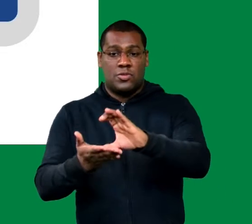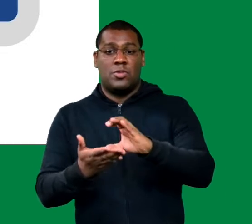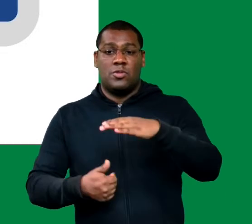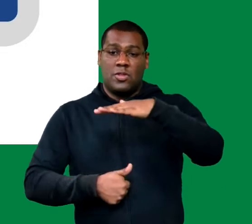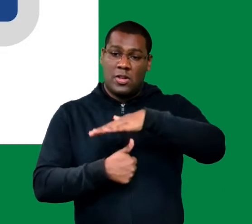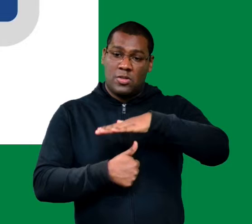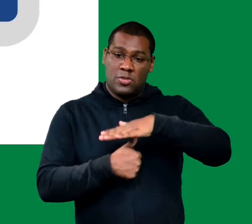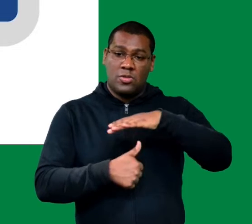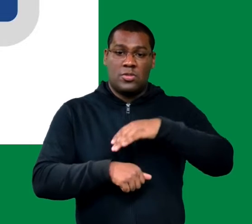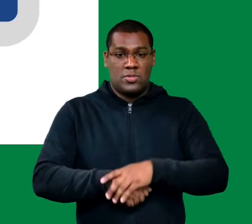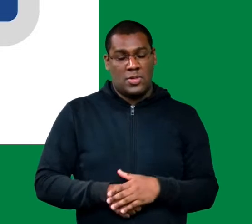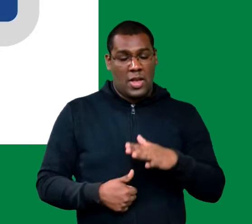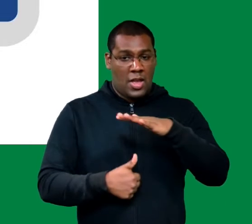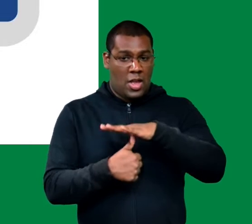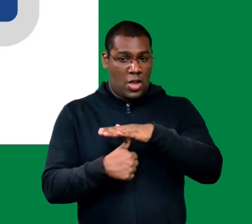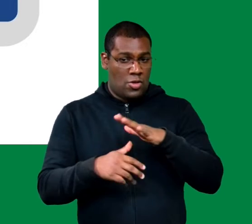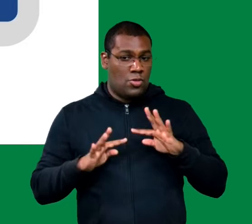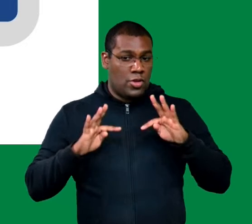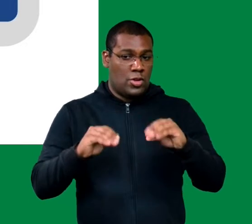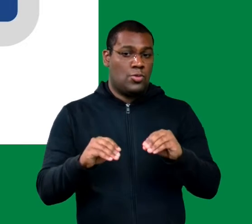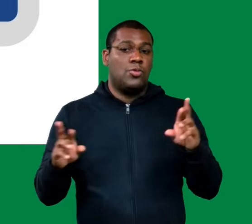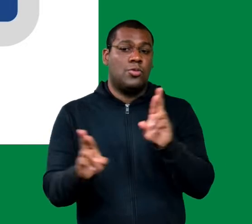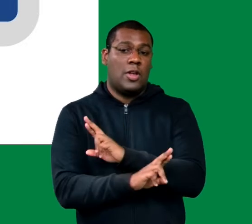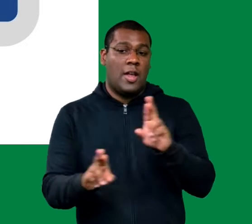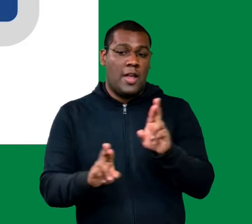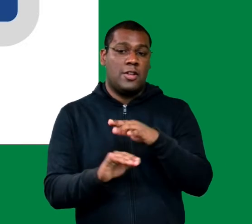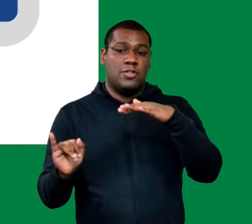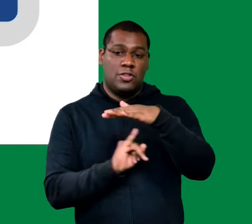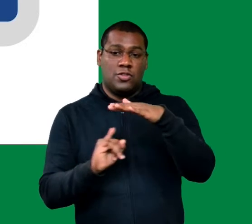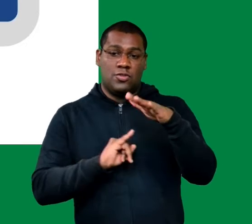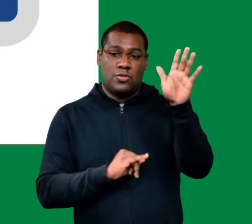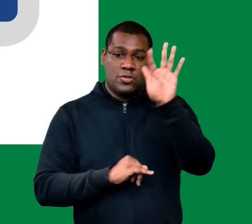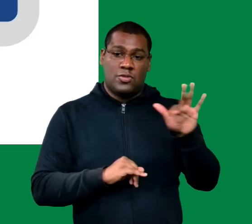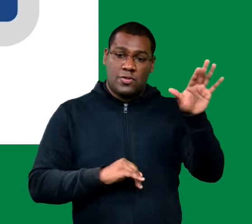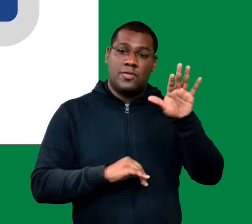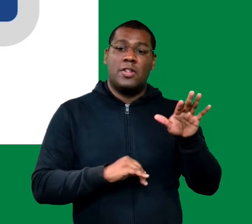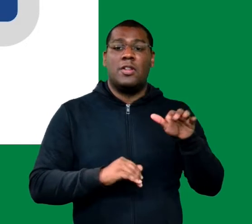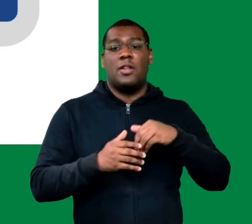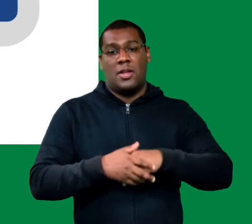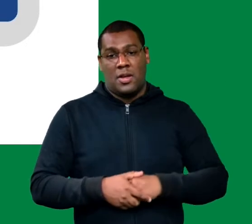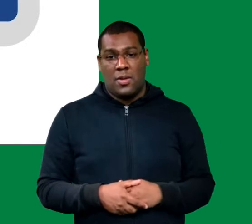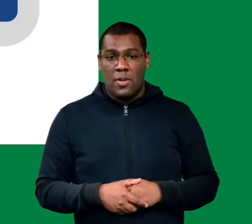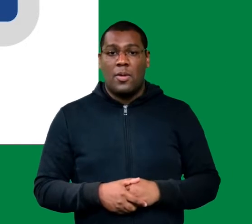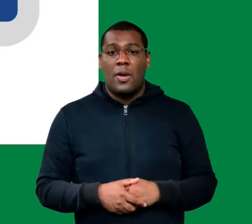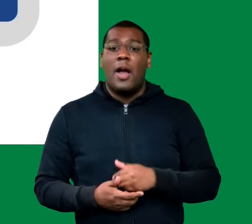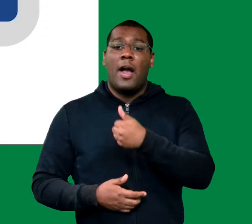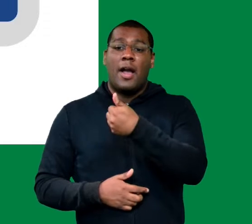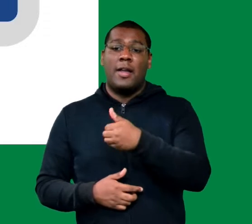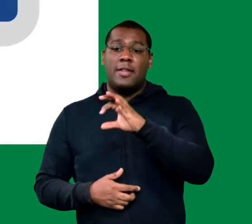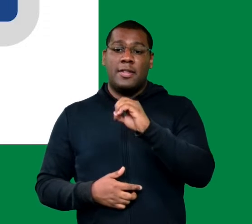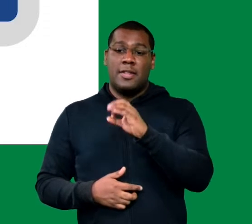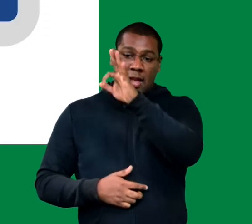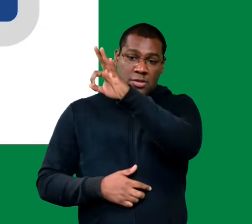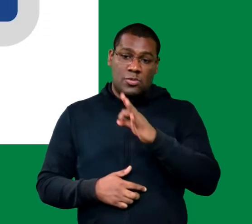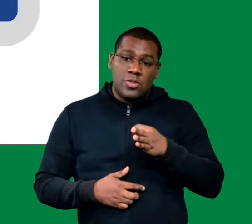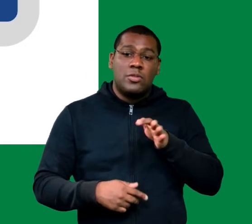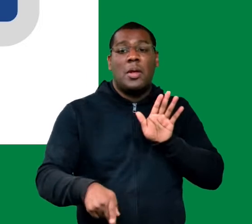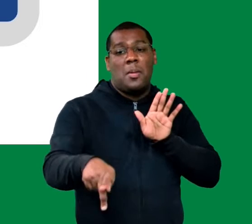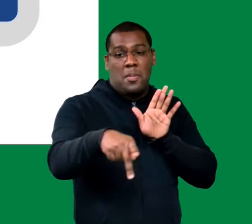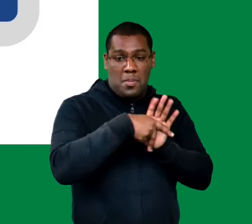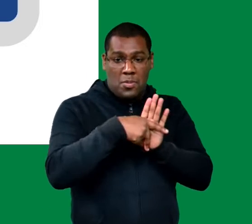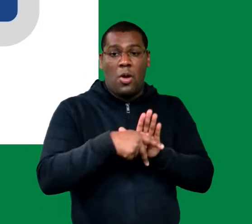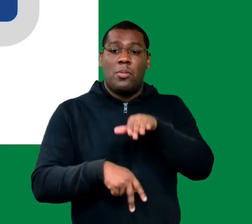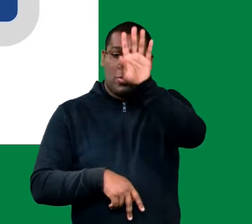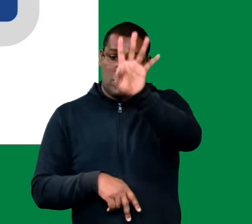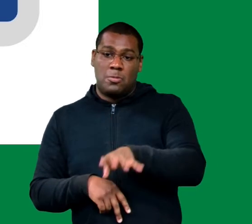as reitorias da rede, e 10% à qualidade e eficiência da matriz orçamentária. Então, é dessa forma